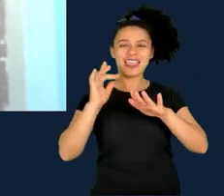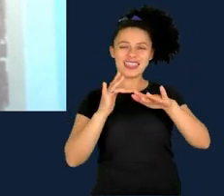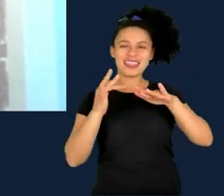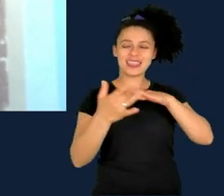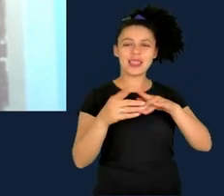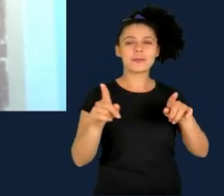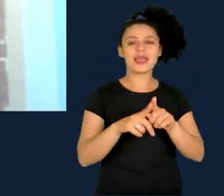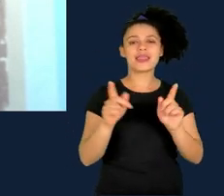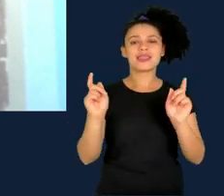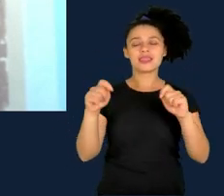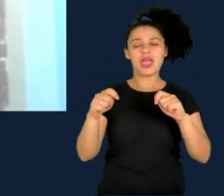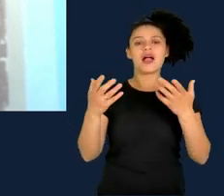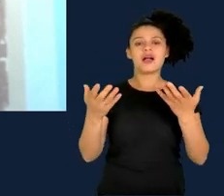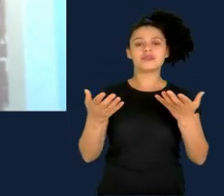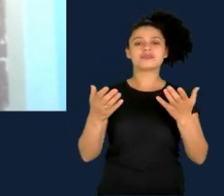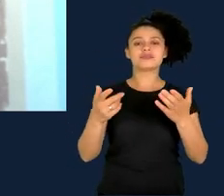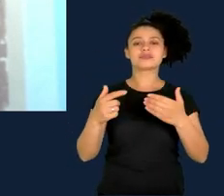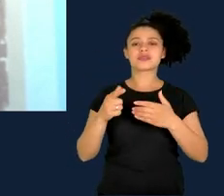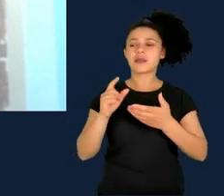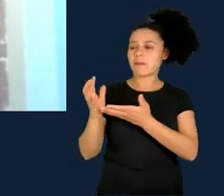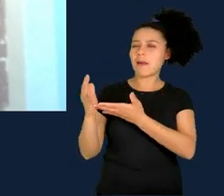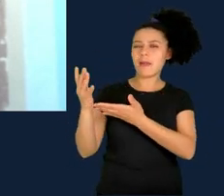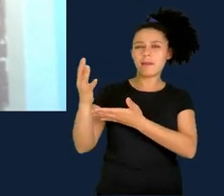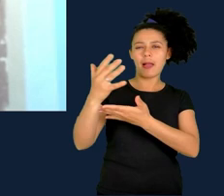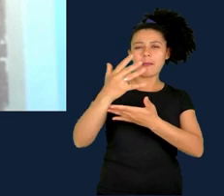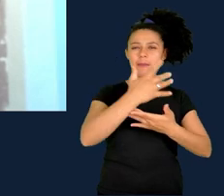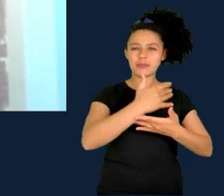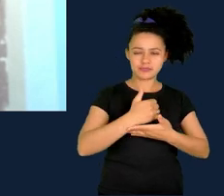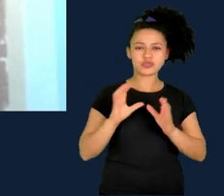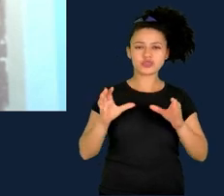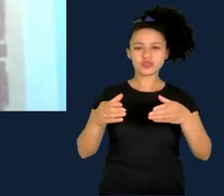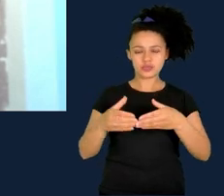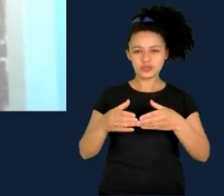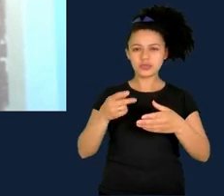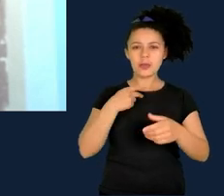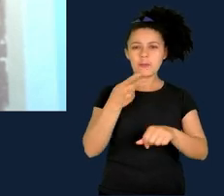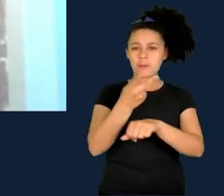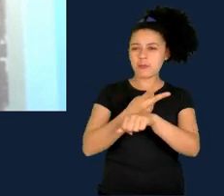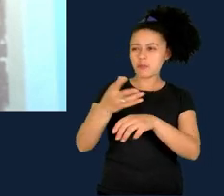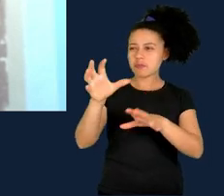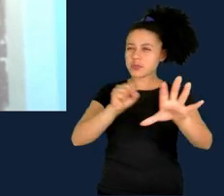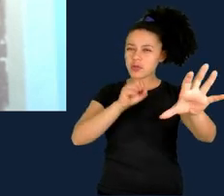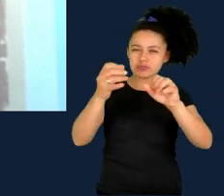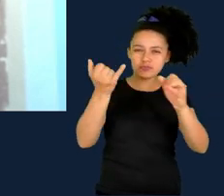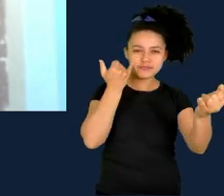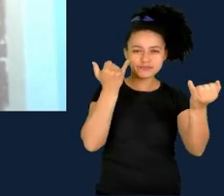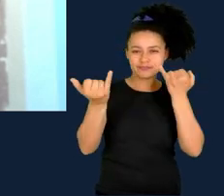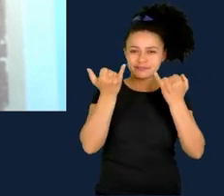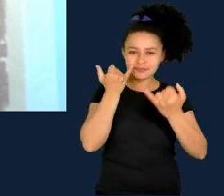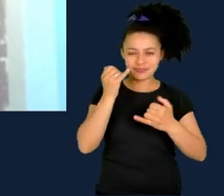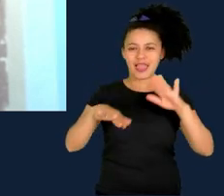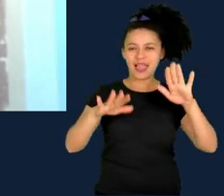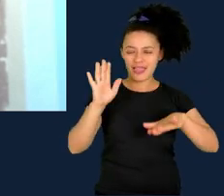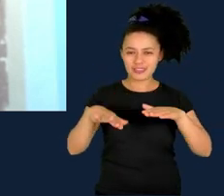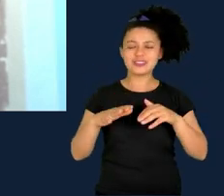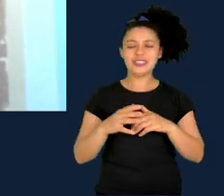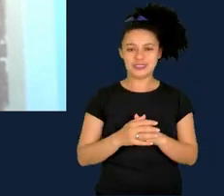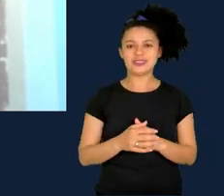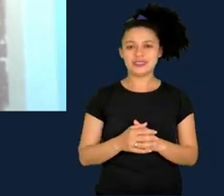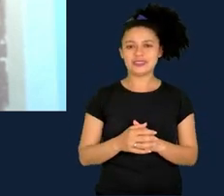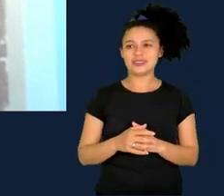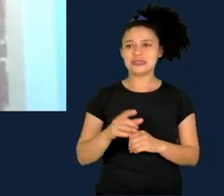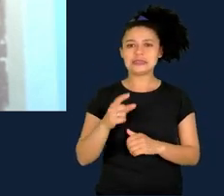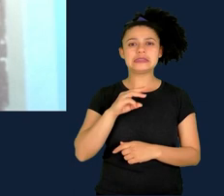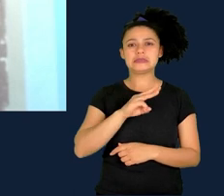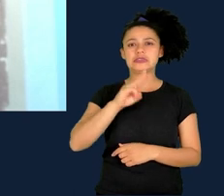de fazer um mapeamento coletivo, né, de você buscar informações de pessoas. A gente fez em algum momento em um site